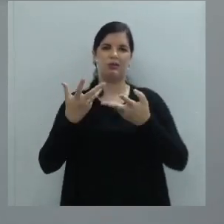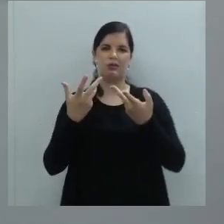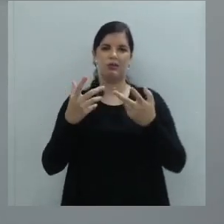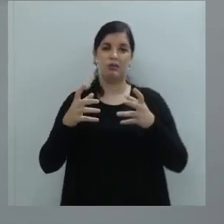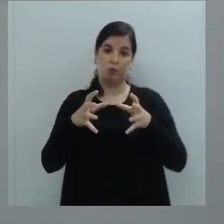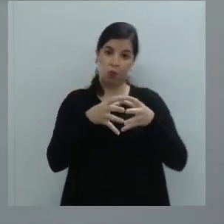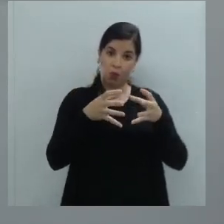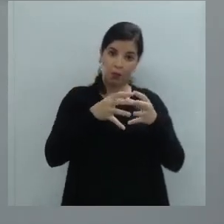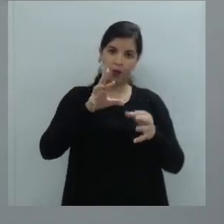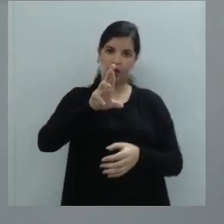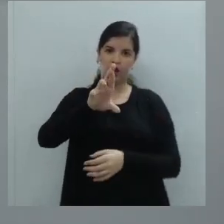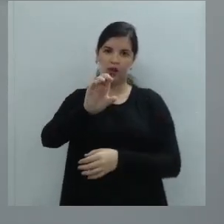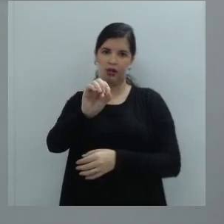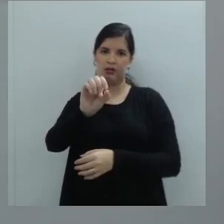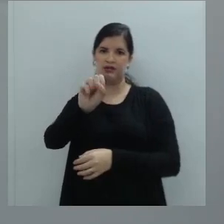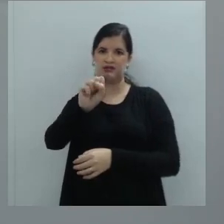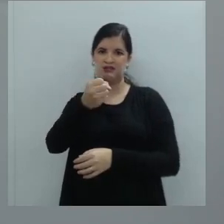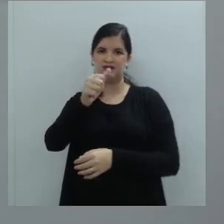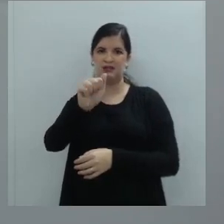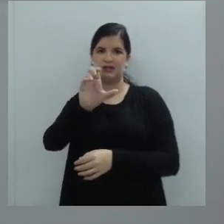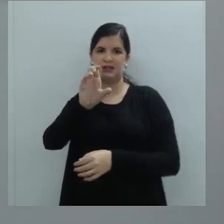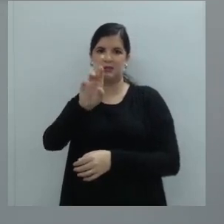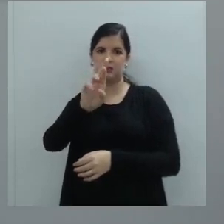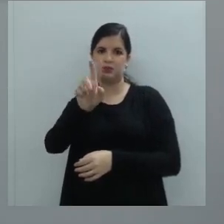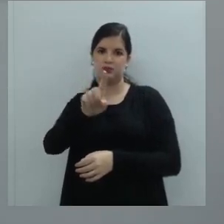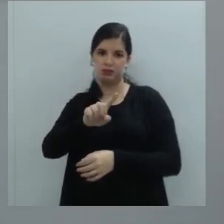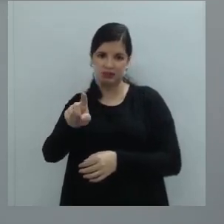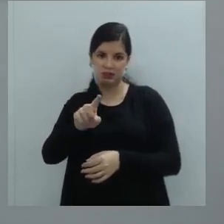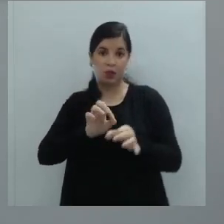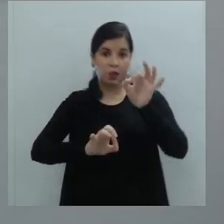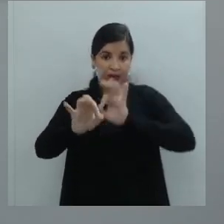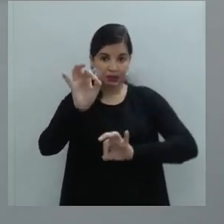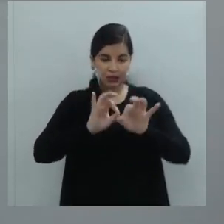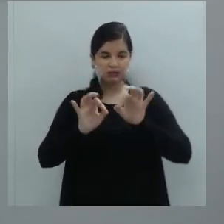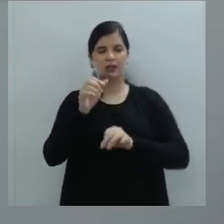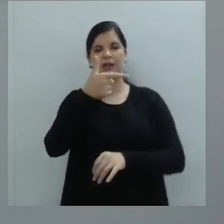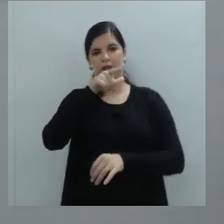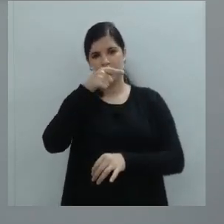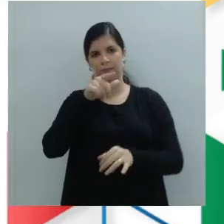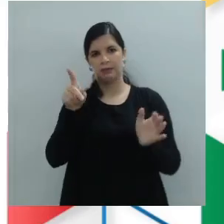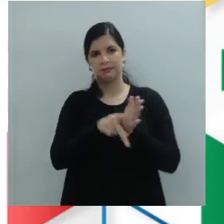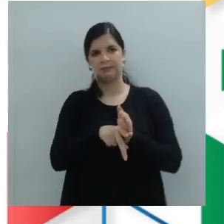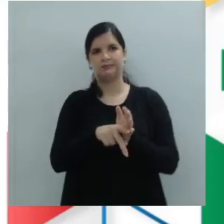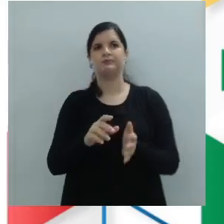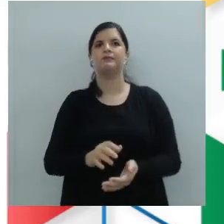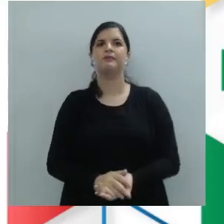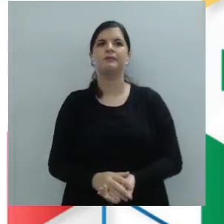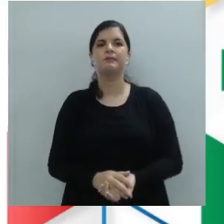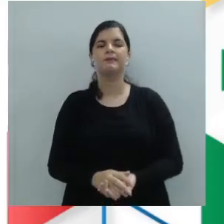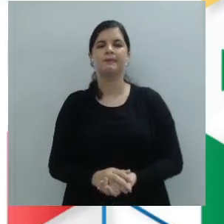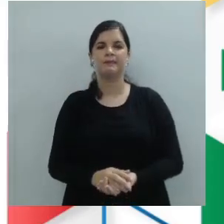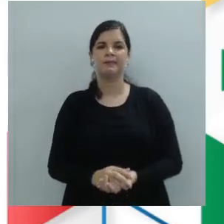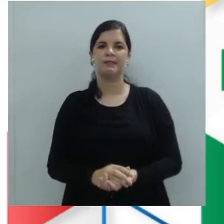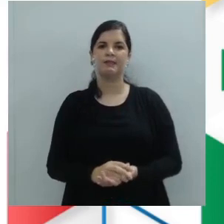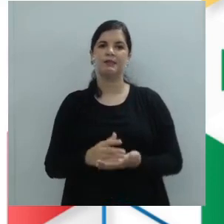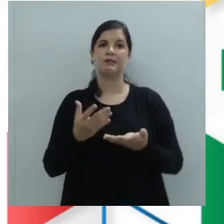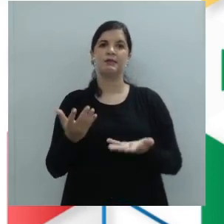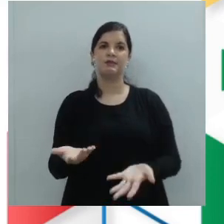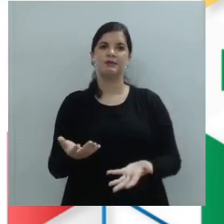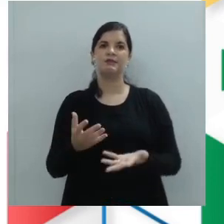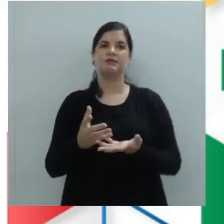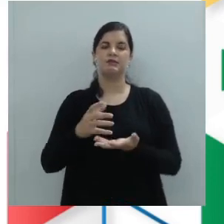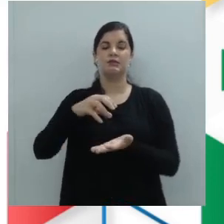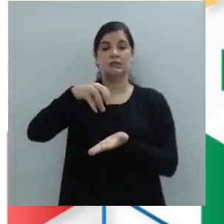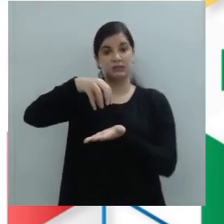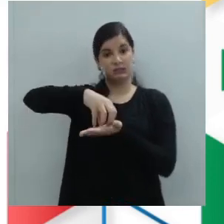Rosa Cruz e essa organização idiomática. Vamos adiante. E aqui trago ainda essa informação.